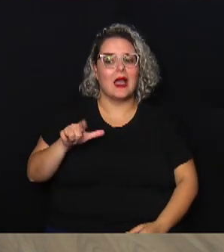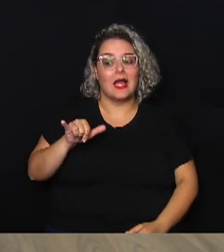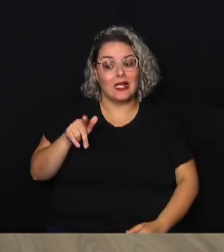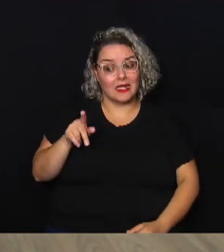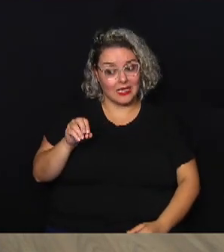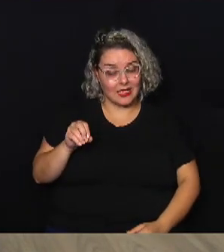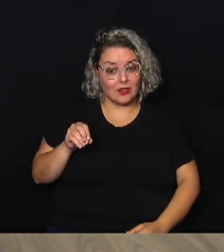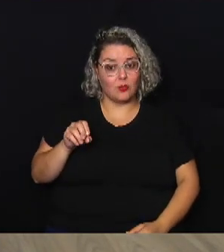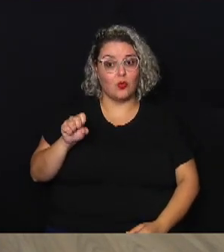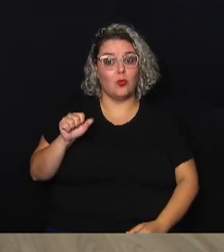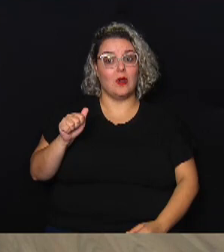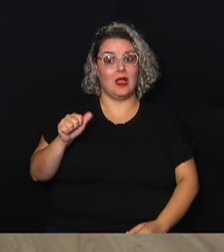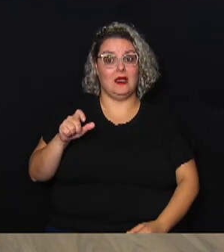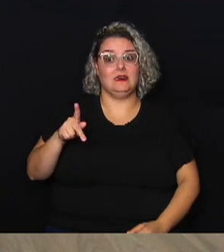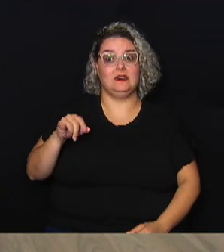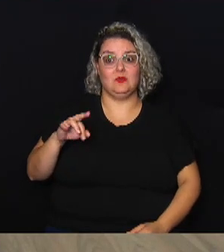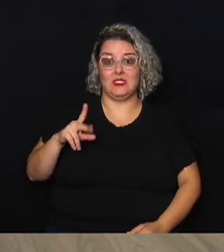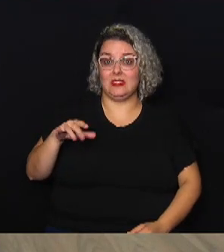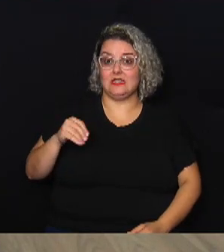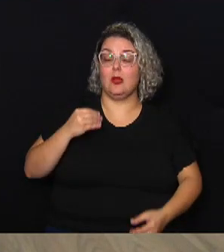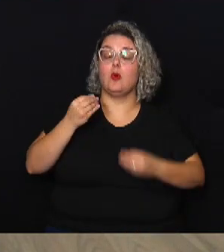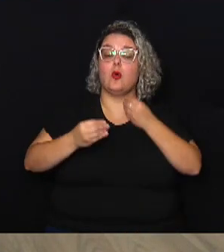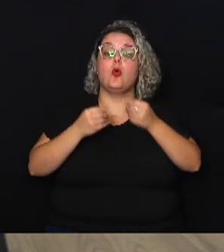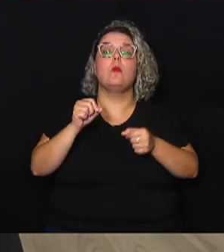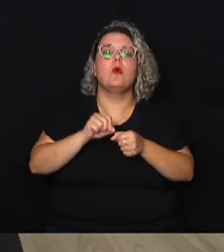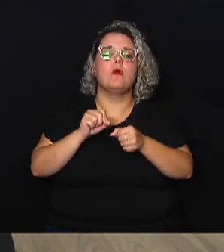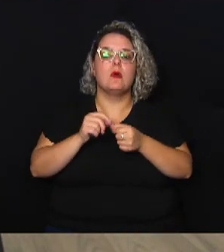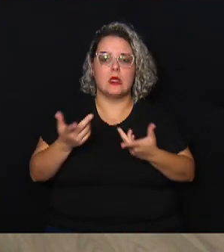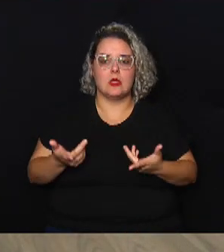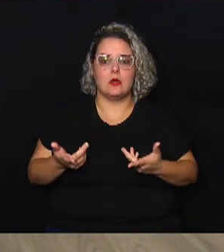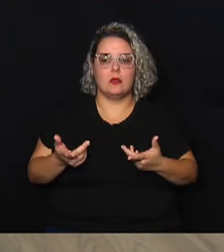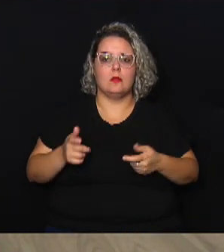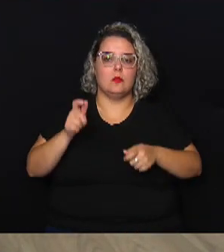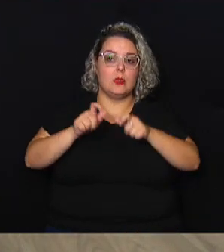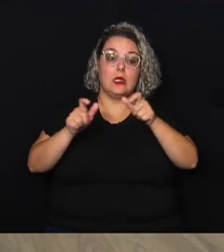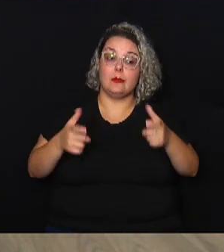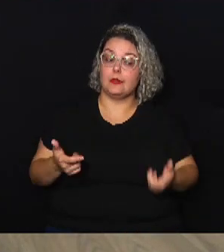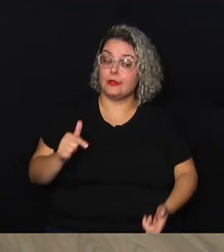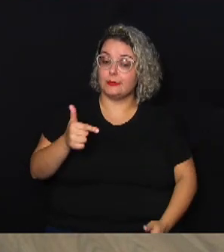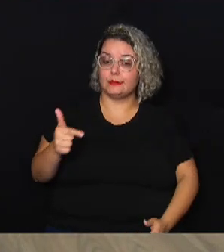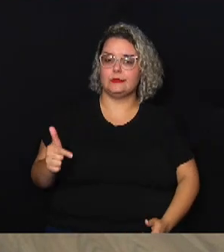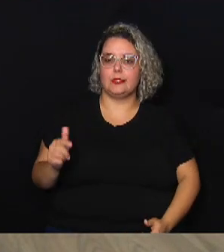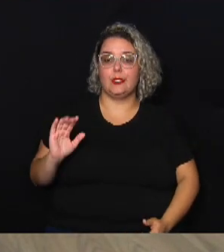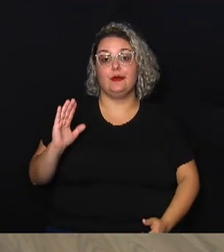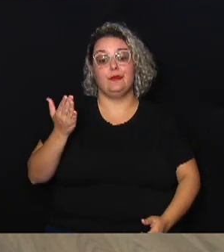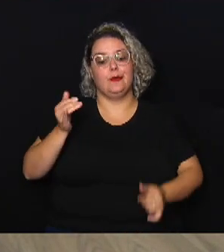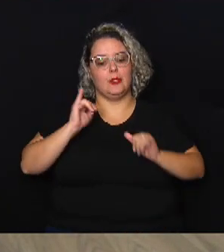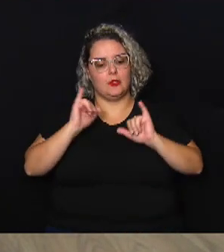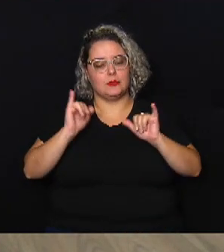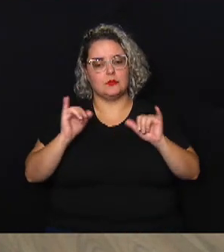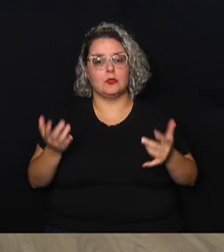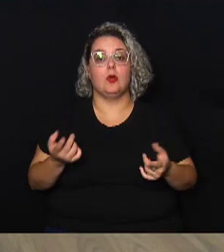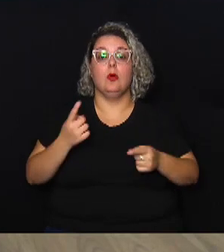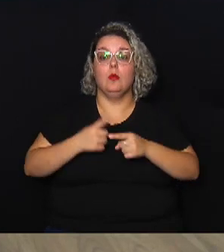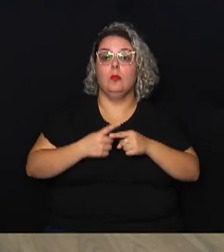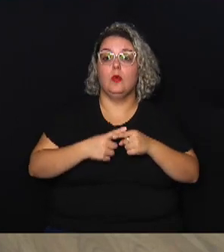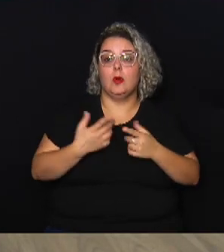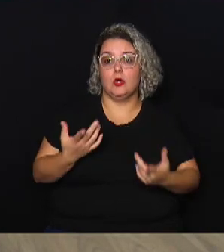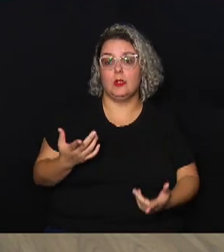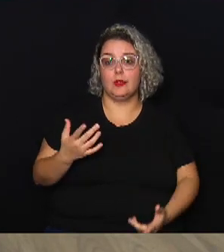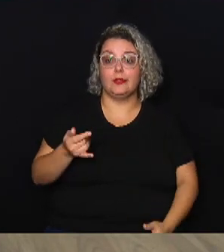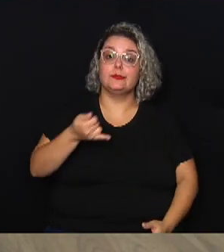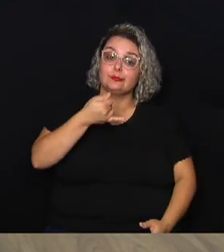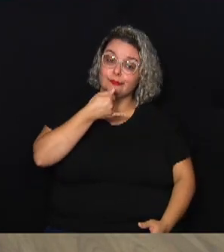lipoaspiração? Como ela deve ser feita, né? Para a pessoa não cair em falsa propaganda. Até porque a gente